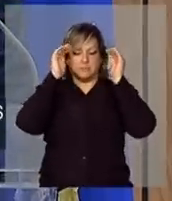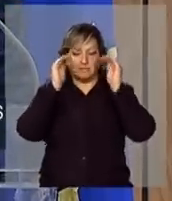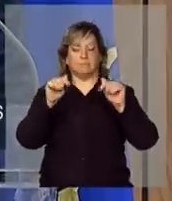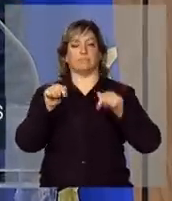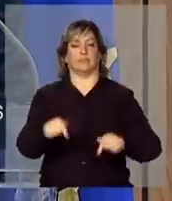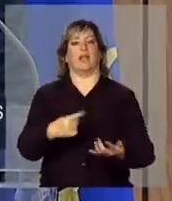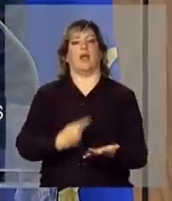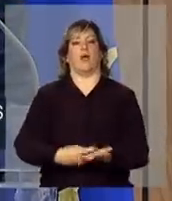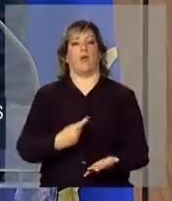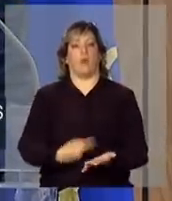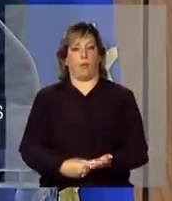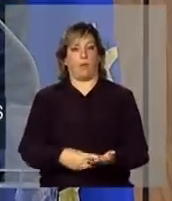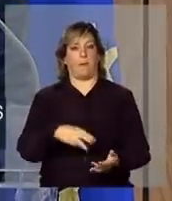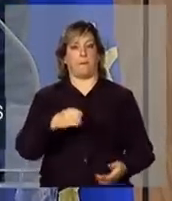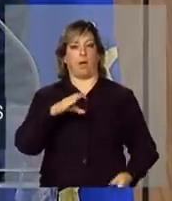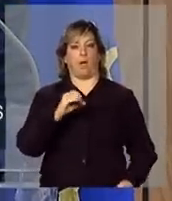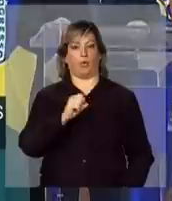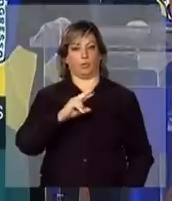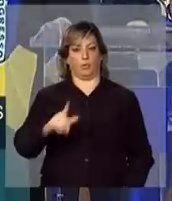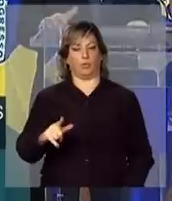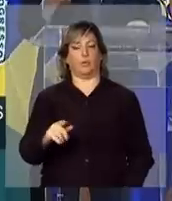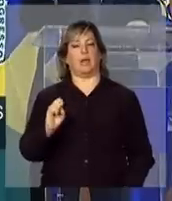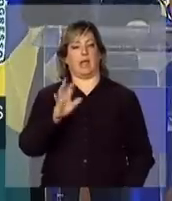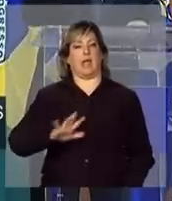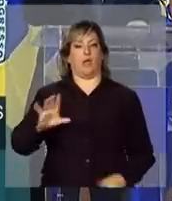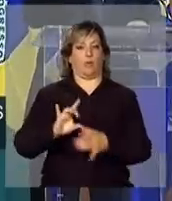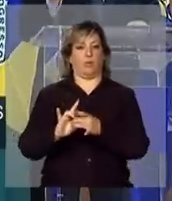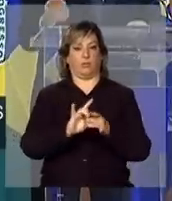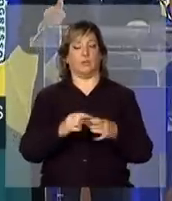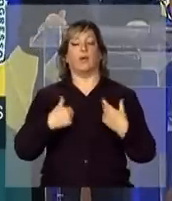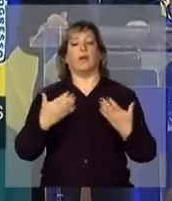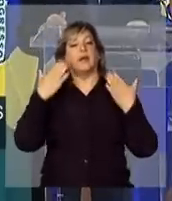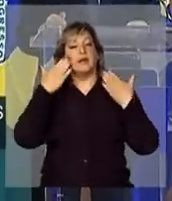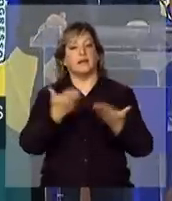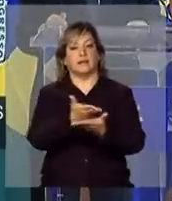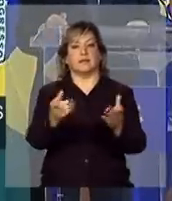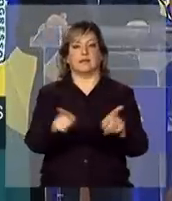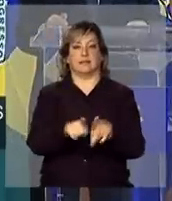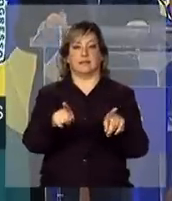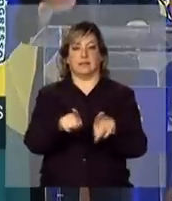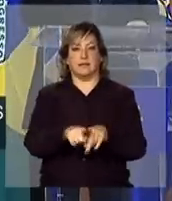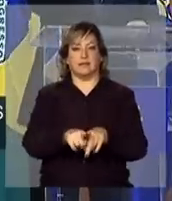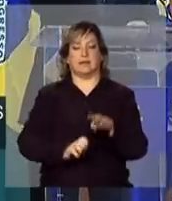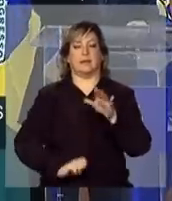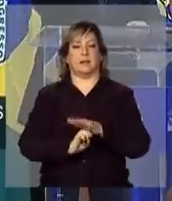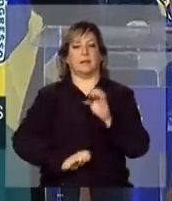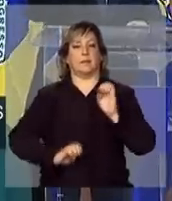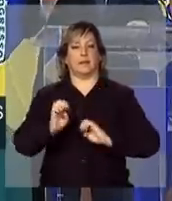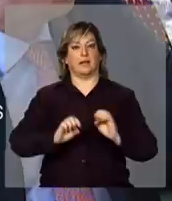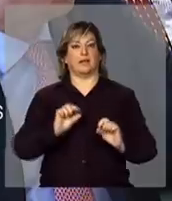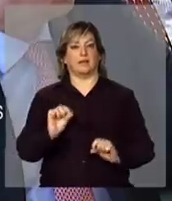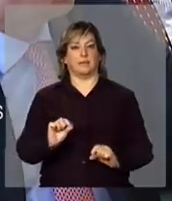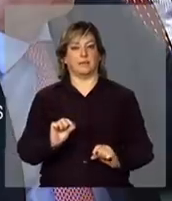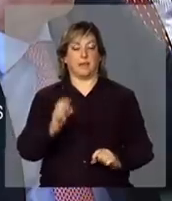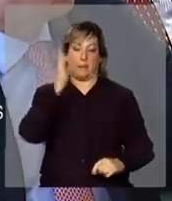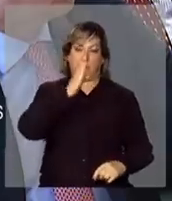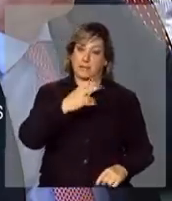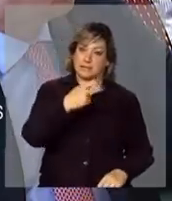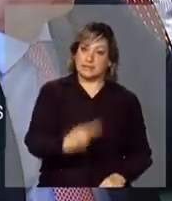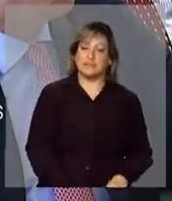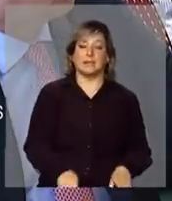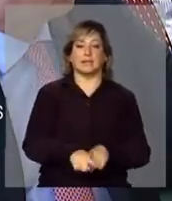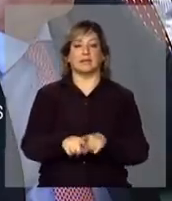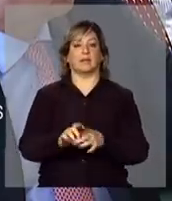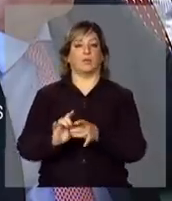este acordo Mercosul-União Europeia. Queria também agradecer aos senhores empresários brasileiros e da União Europeia,